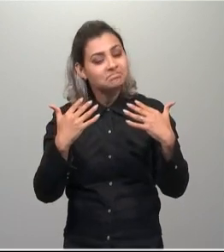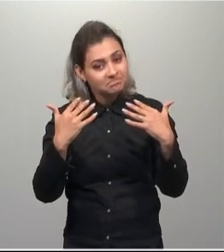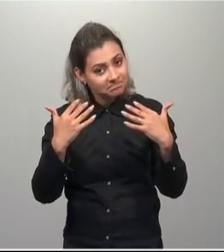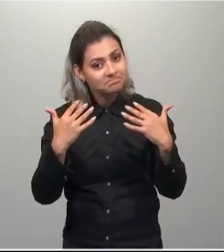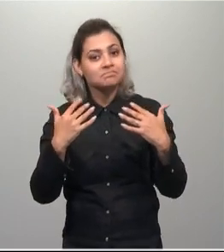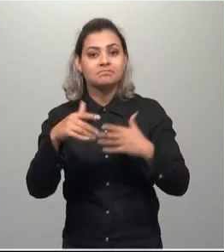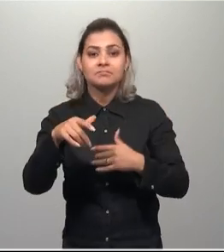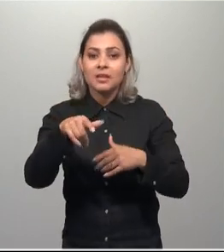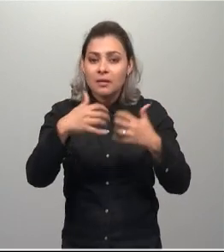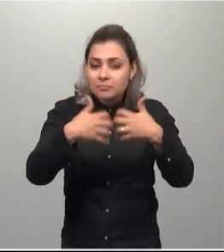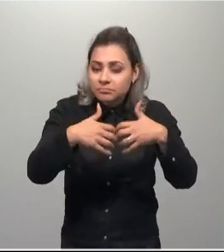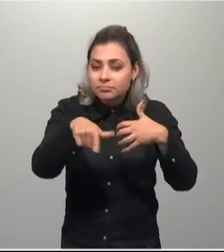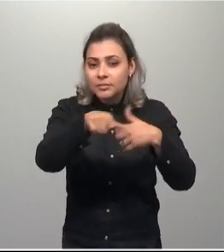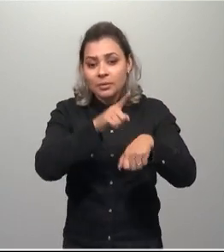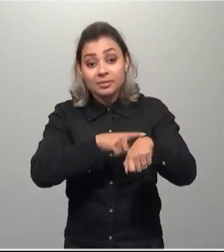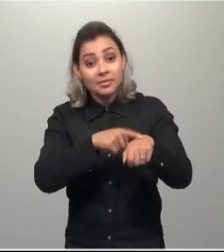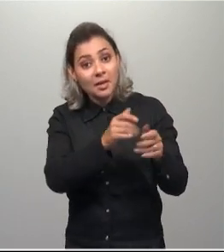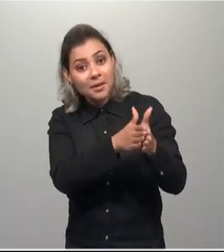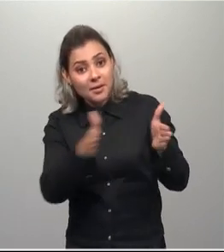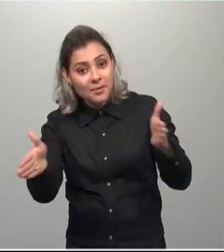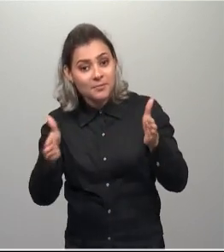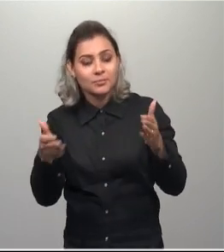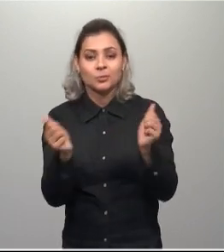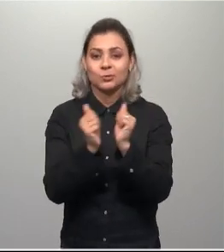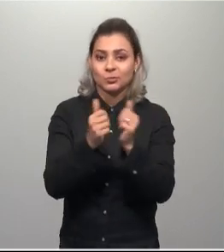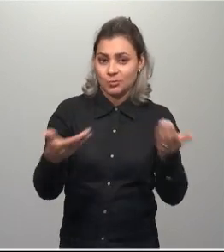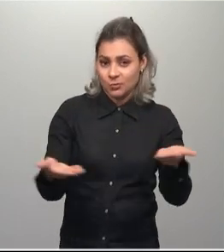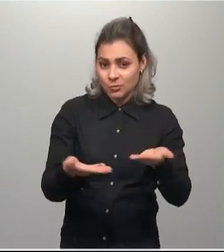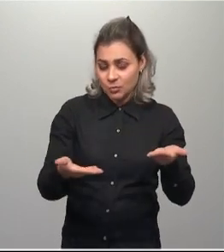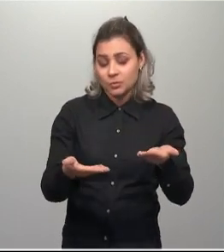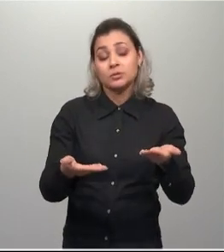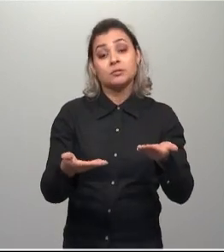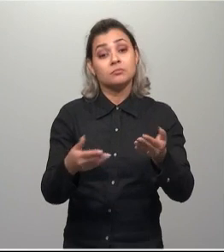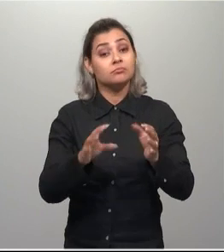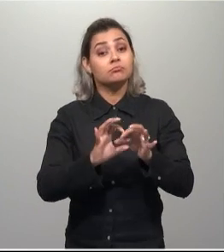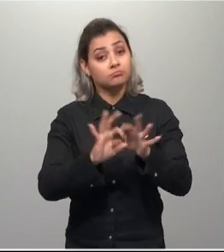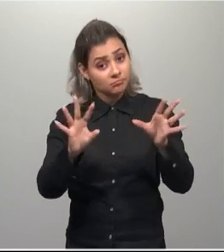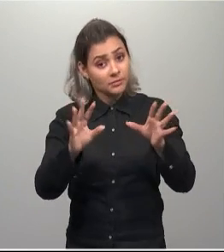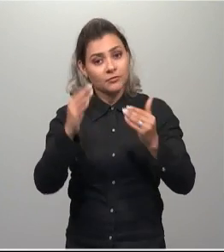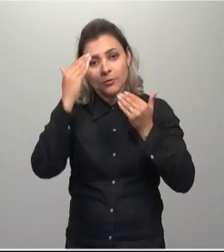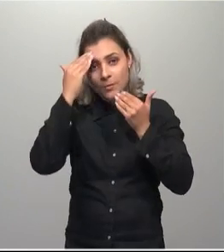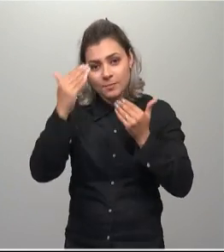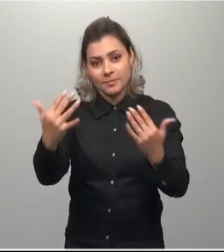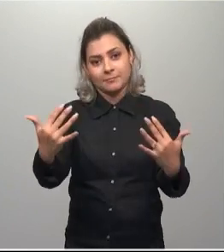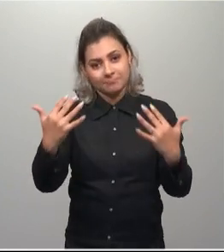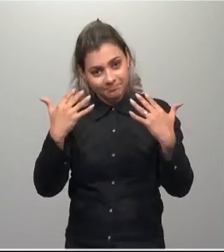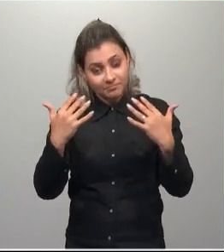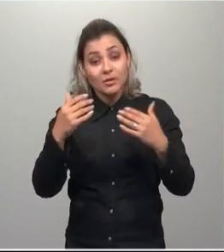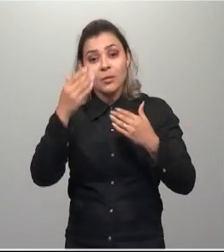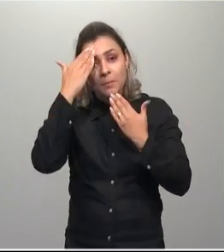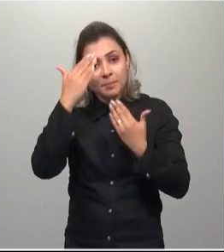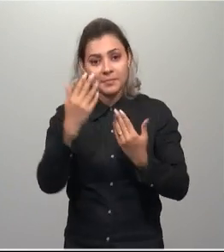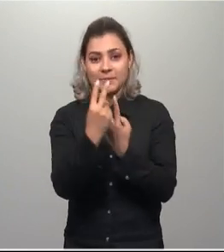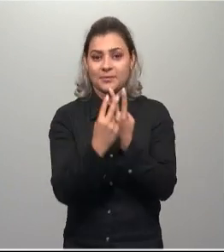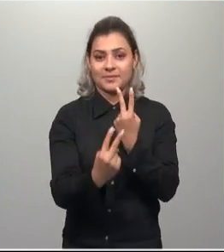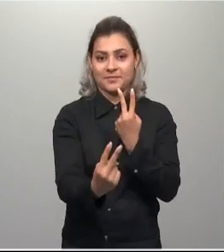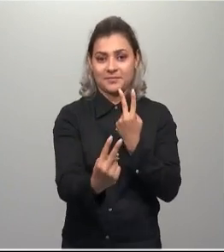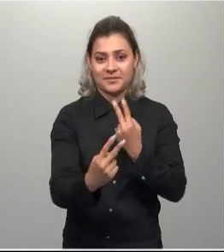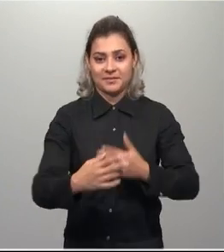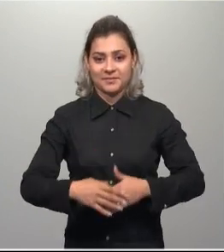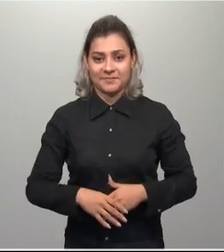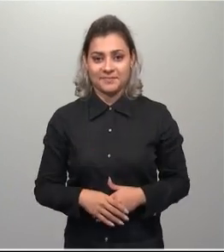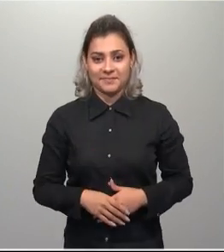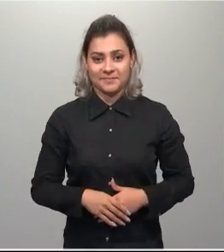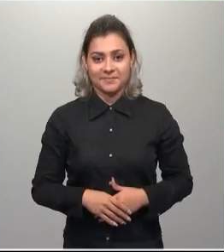dispensada pelo tempo que tivermos juntos aí e todos posição muito obrigado obrigado universo também